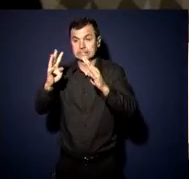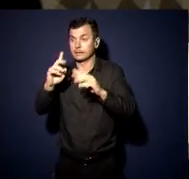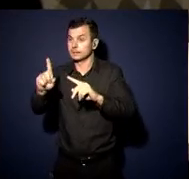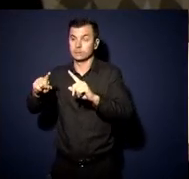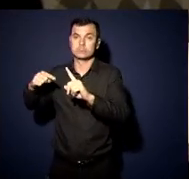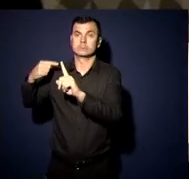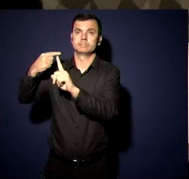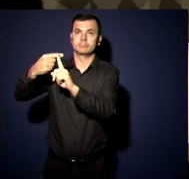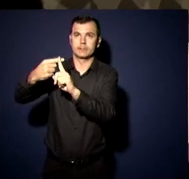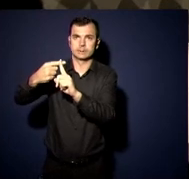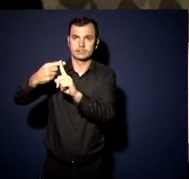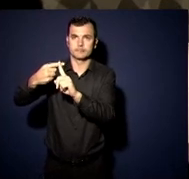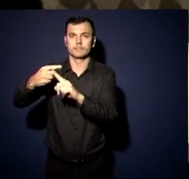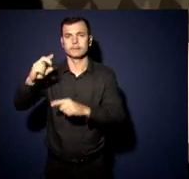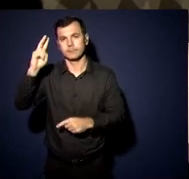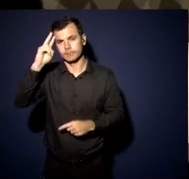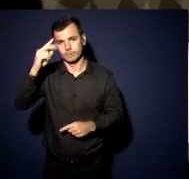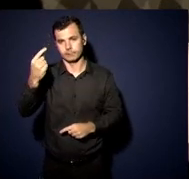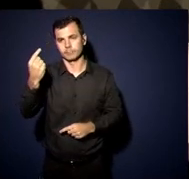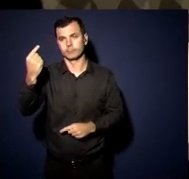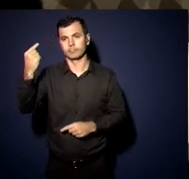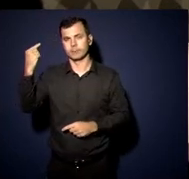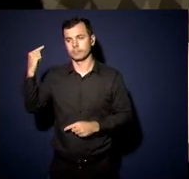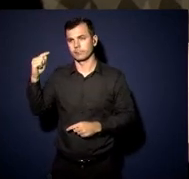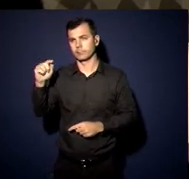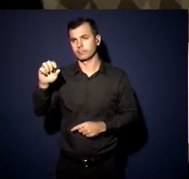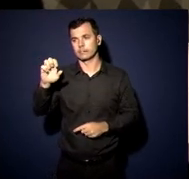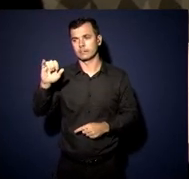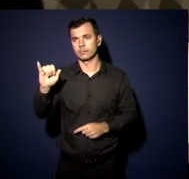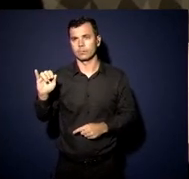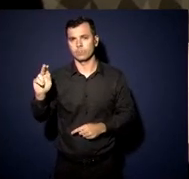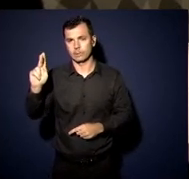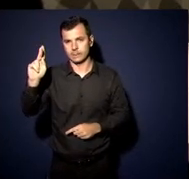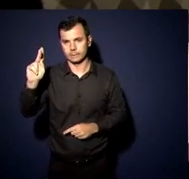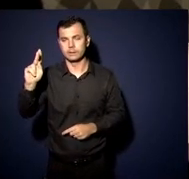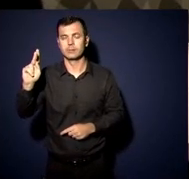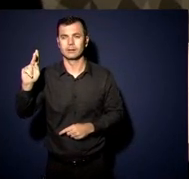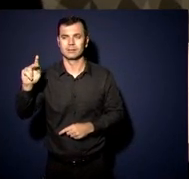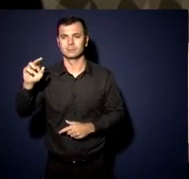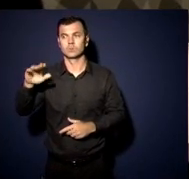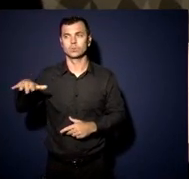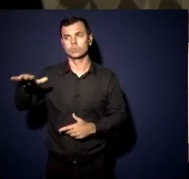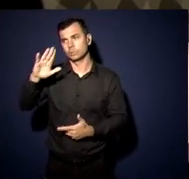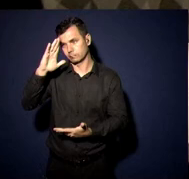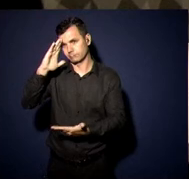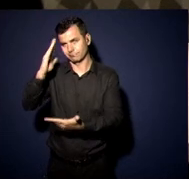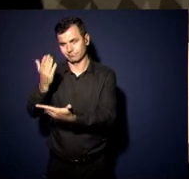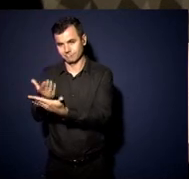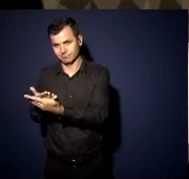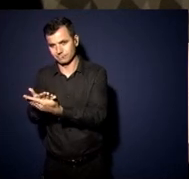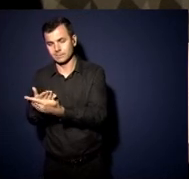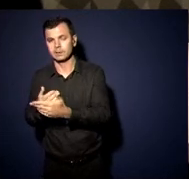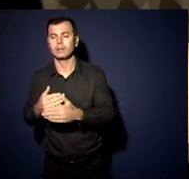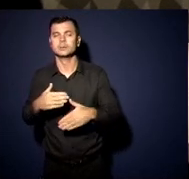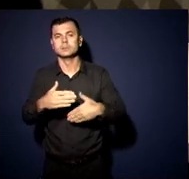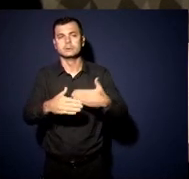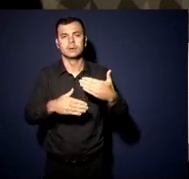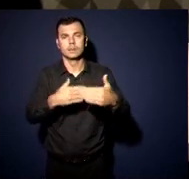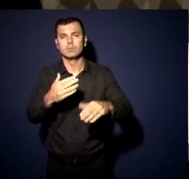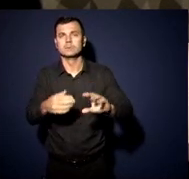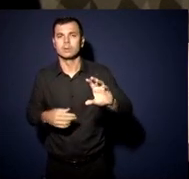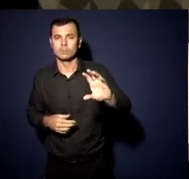na época do aiki que foi o impacto grande que o mercado de capitais questão de credibilidade dele depois que os eventos